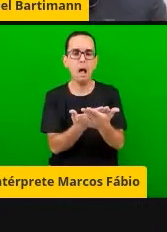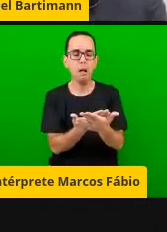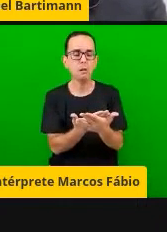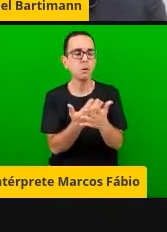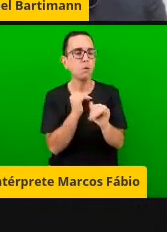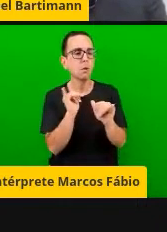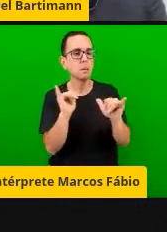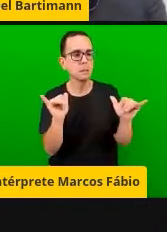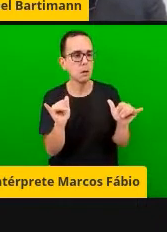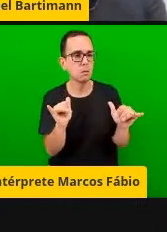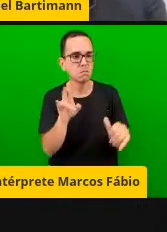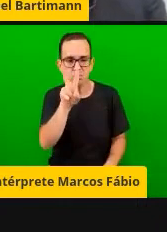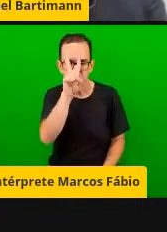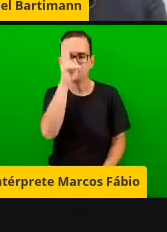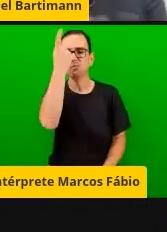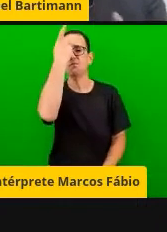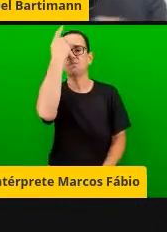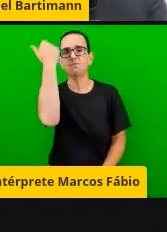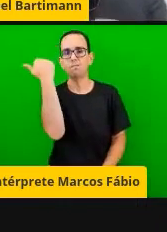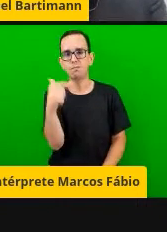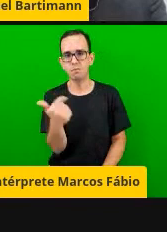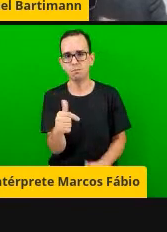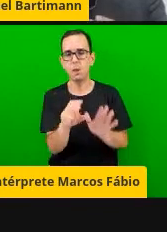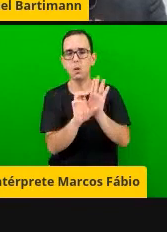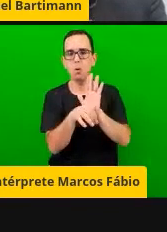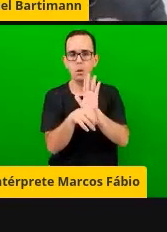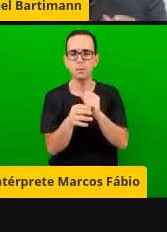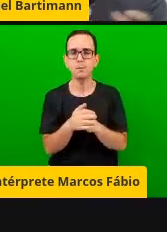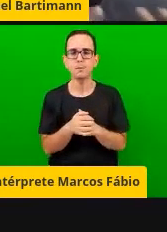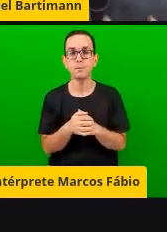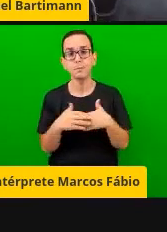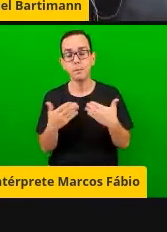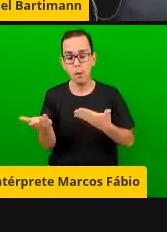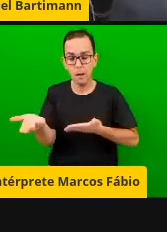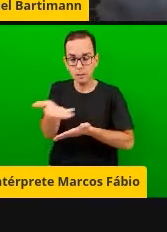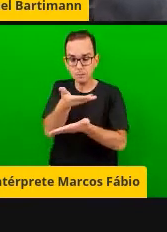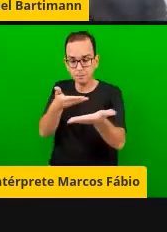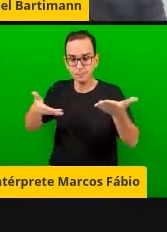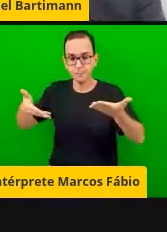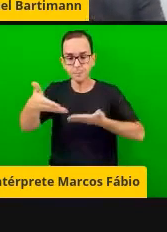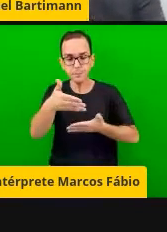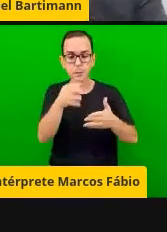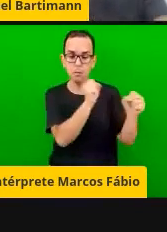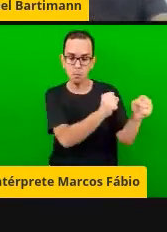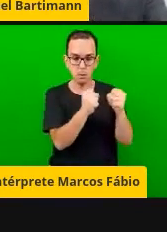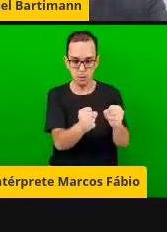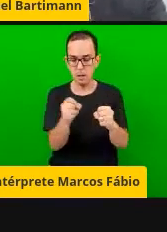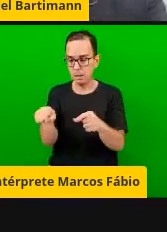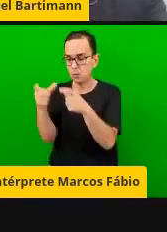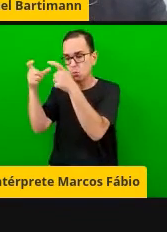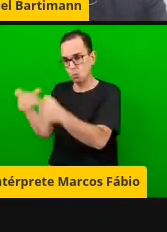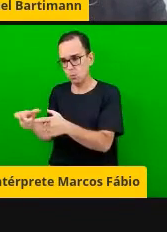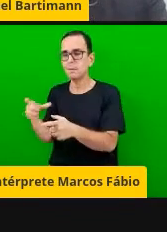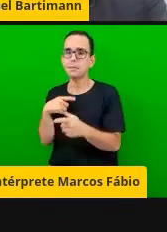totalmente desprovida de contexto. As relações, neste caso, entre o poder e o território estão